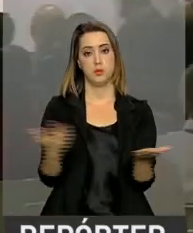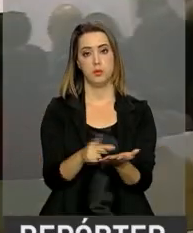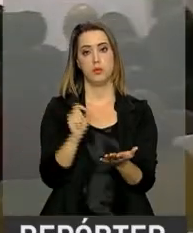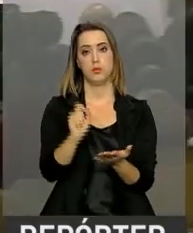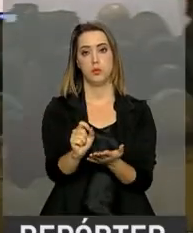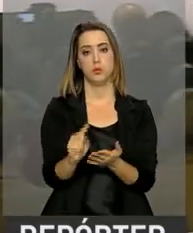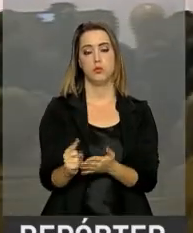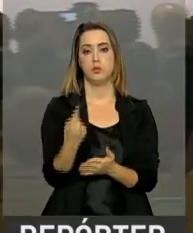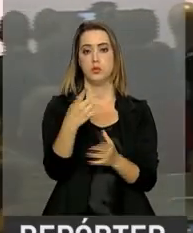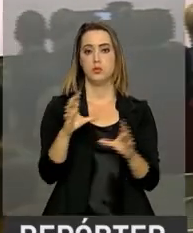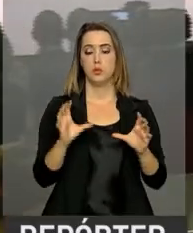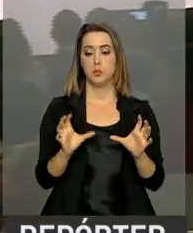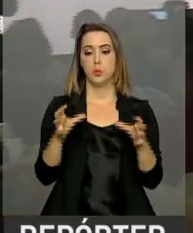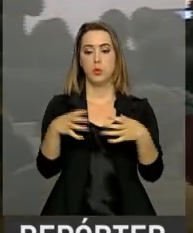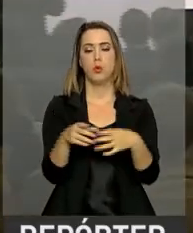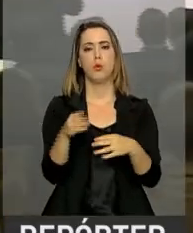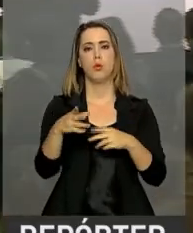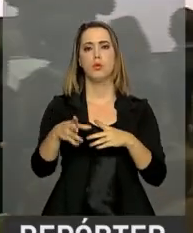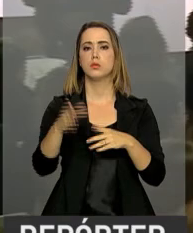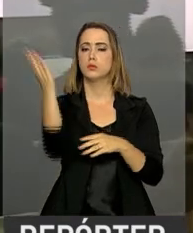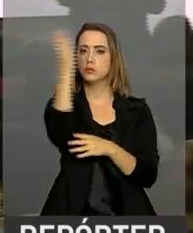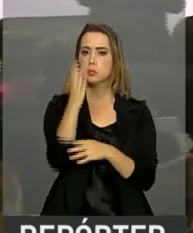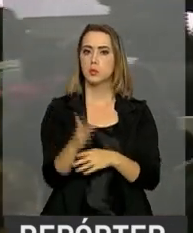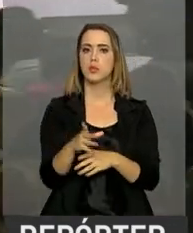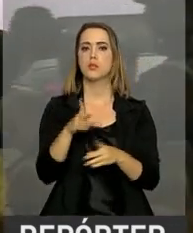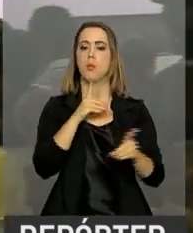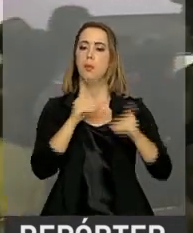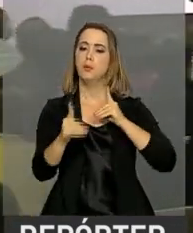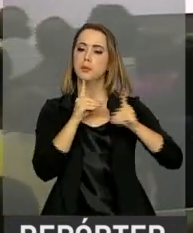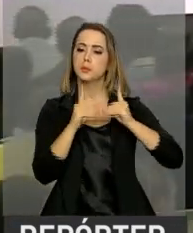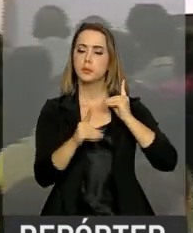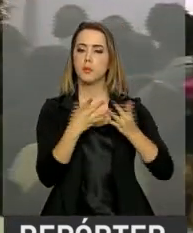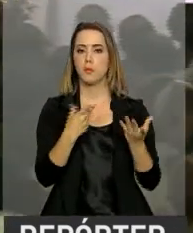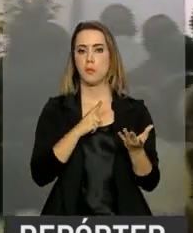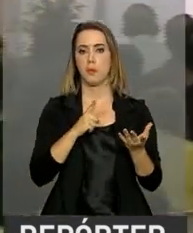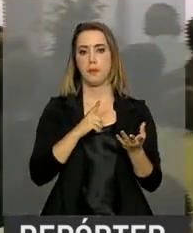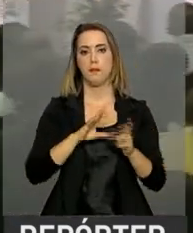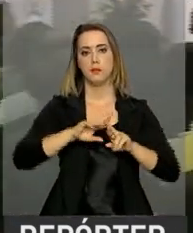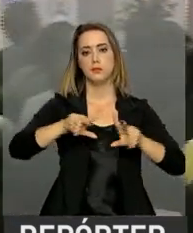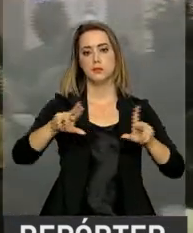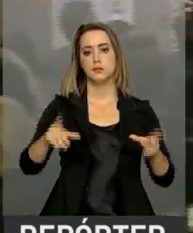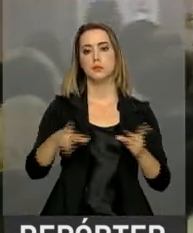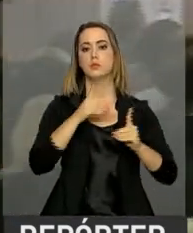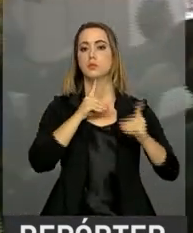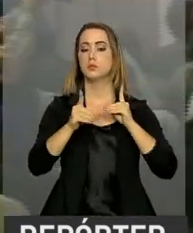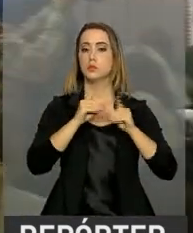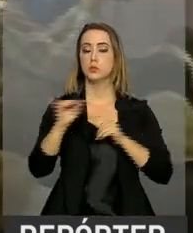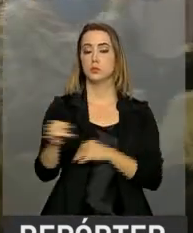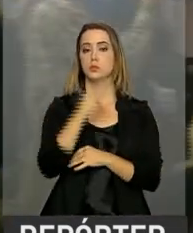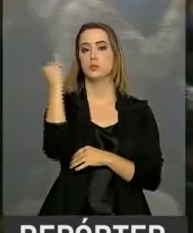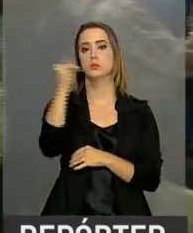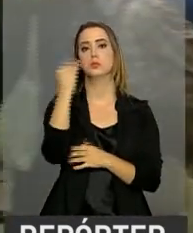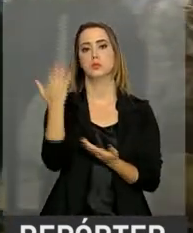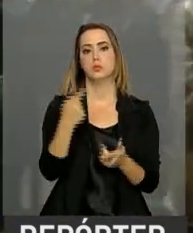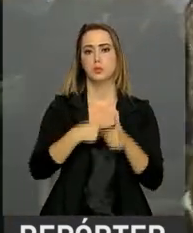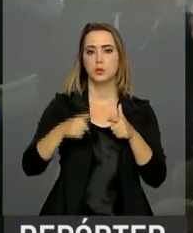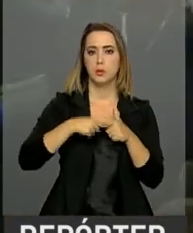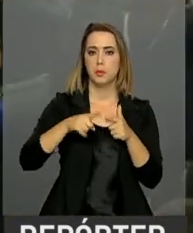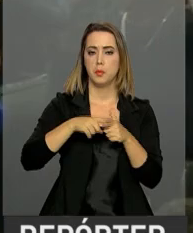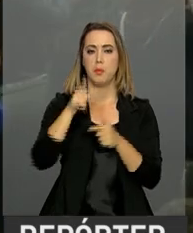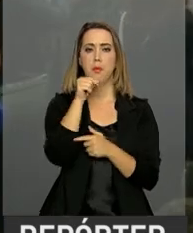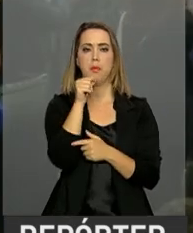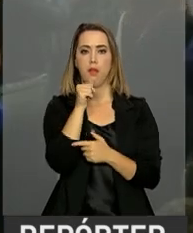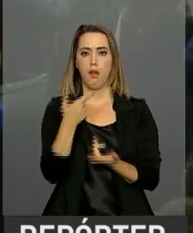um espaço brasileiro onde discussões foram realizadas, tivemos discussões importantes a respeito da crise hídrica,